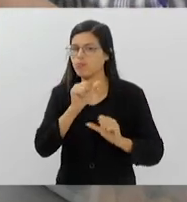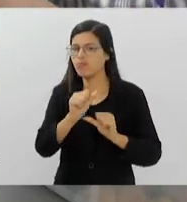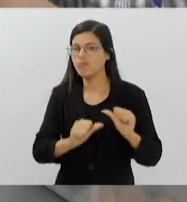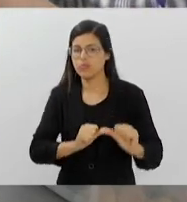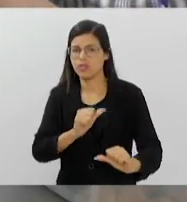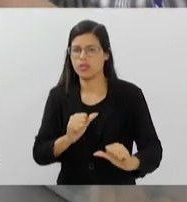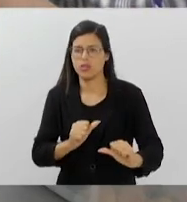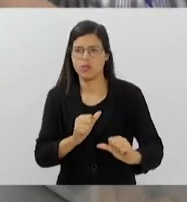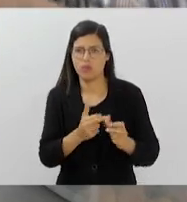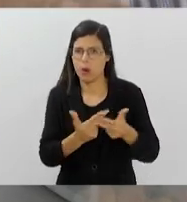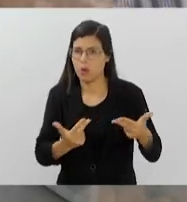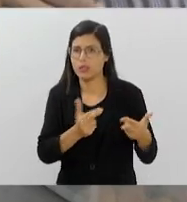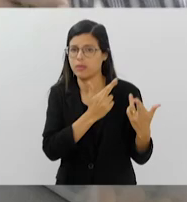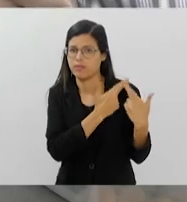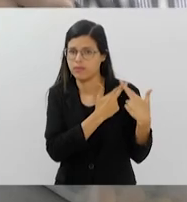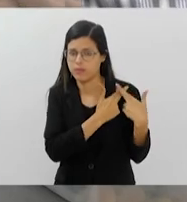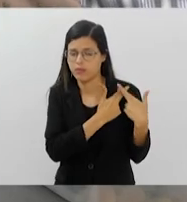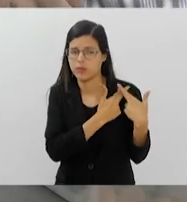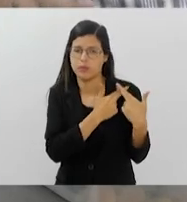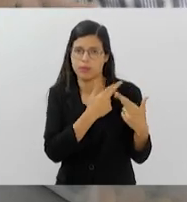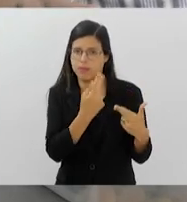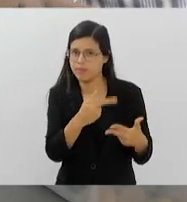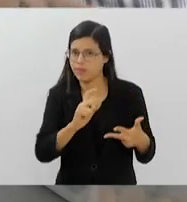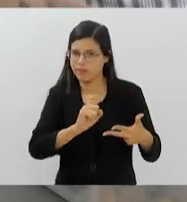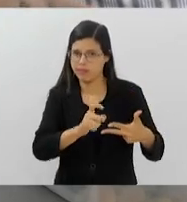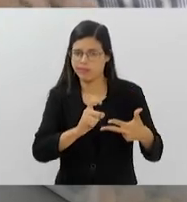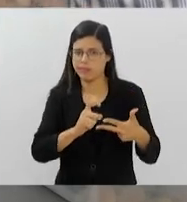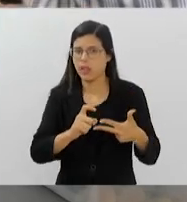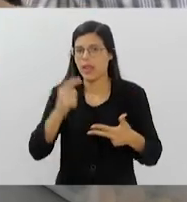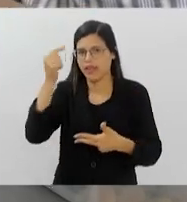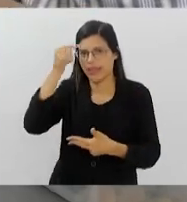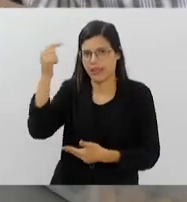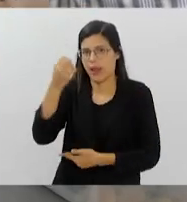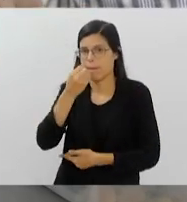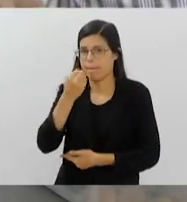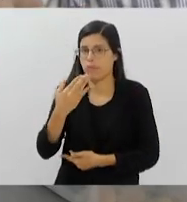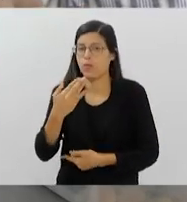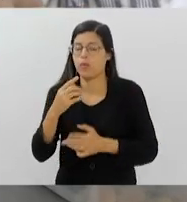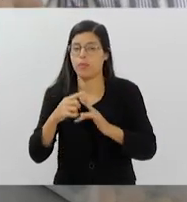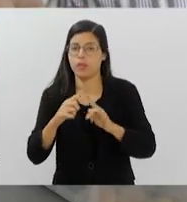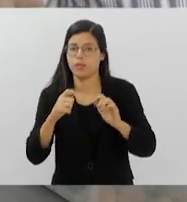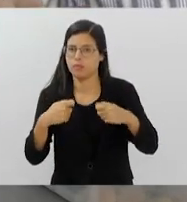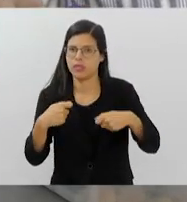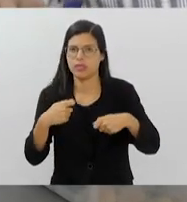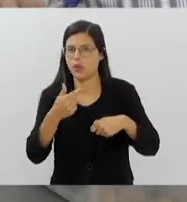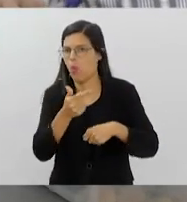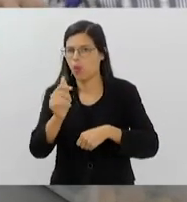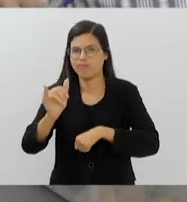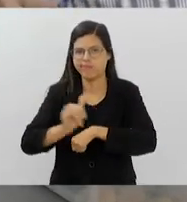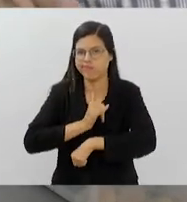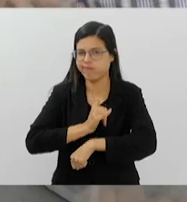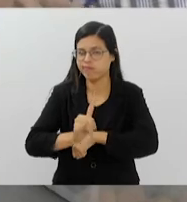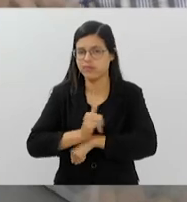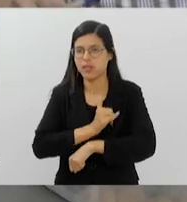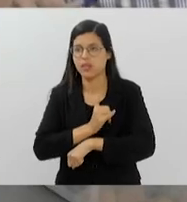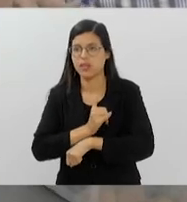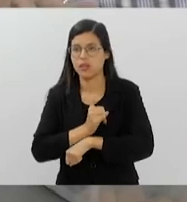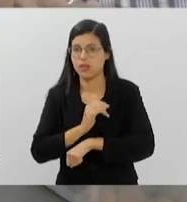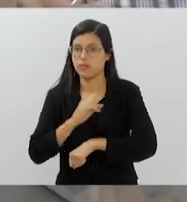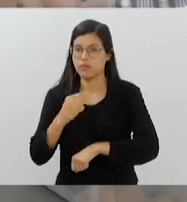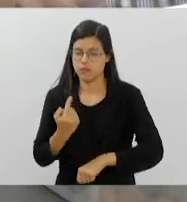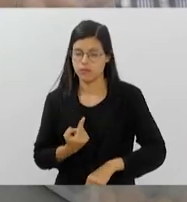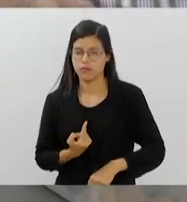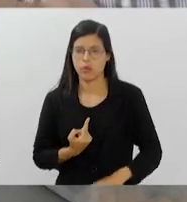ainda que a ideia seja boa, isso teria que ser feito talvez de outra forma, com outro instrumento, porque a gente,